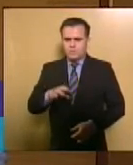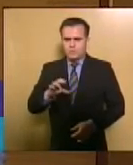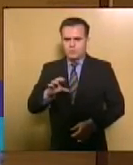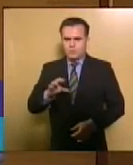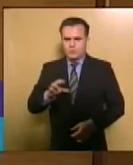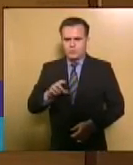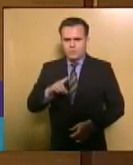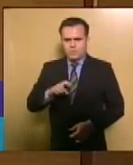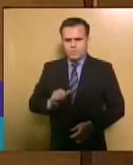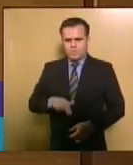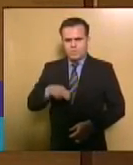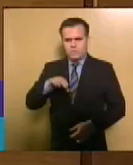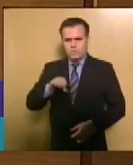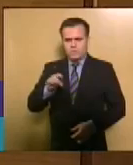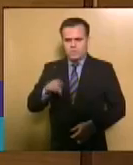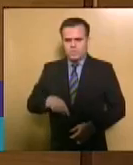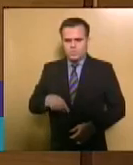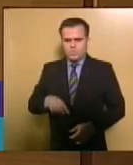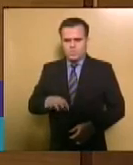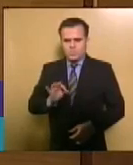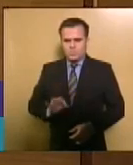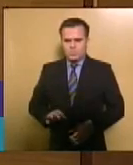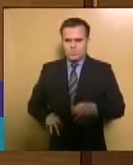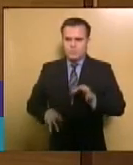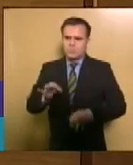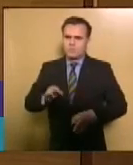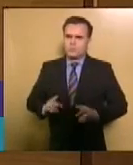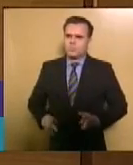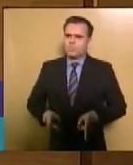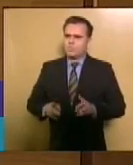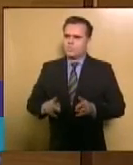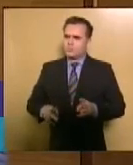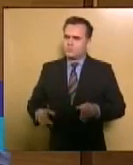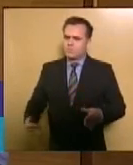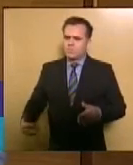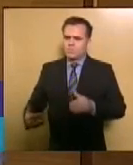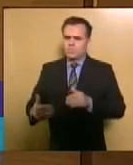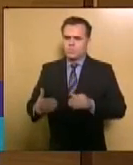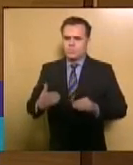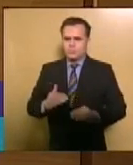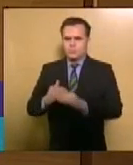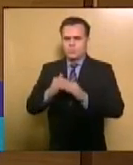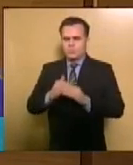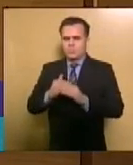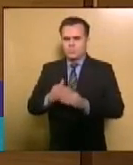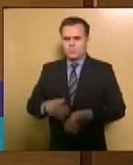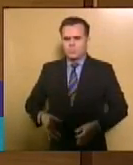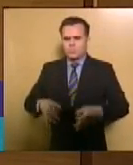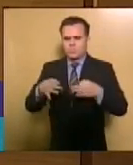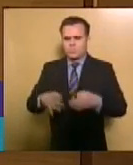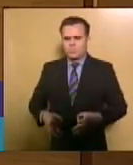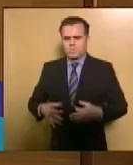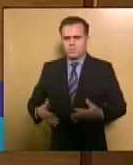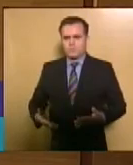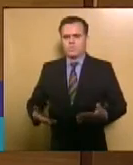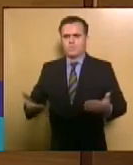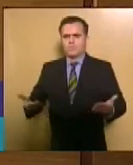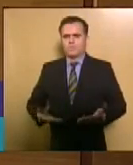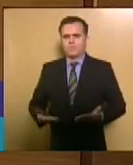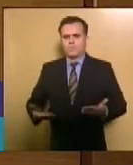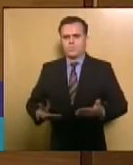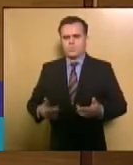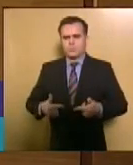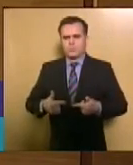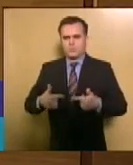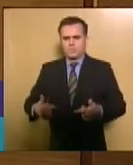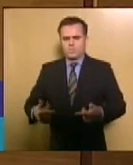Chang da Justiça então que ele seja justo com quem foi justo com a gente então vamos lá hoje sou militante do